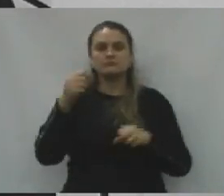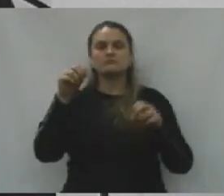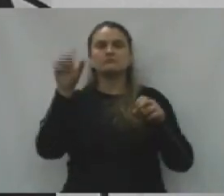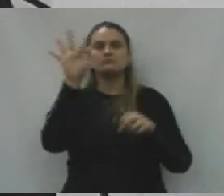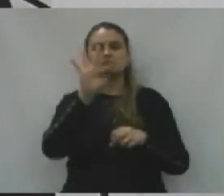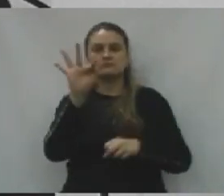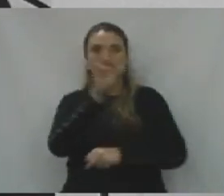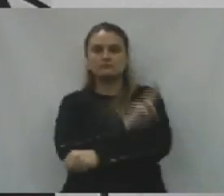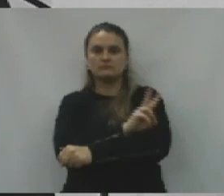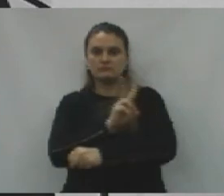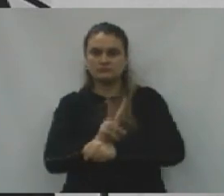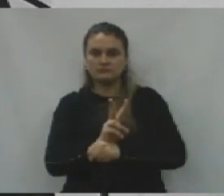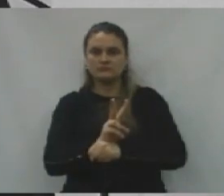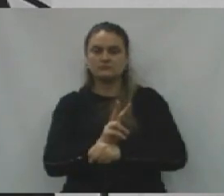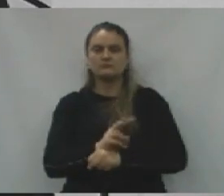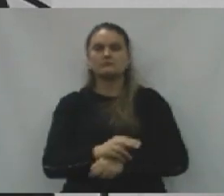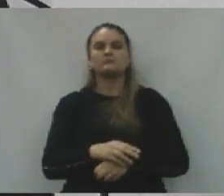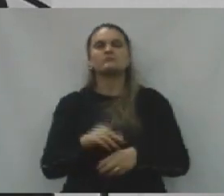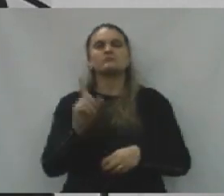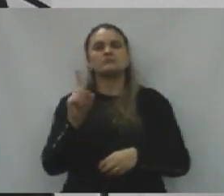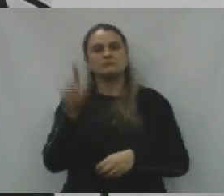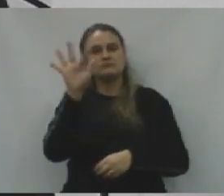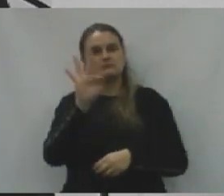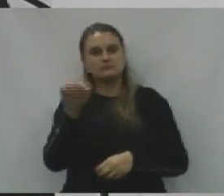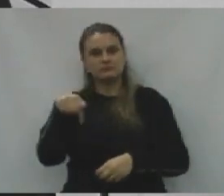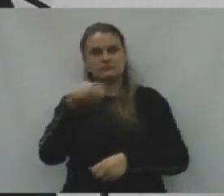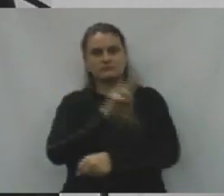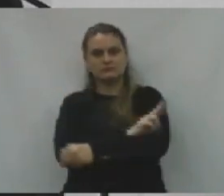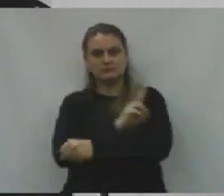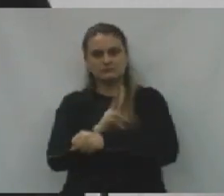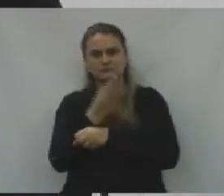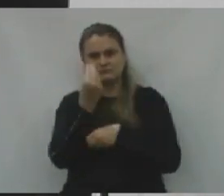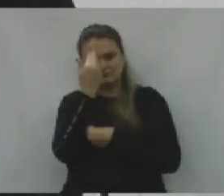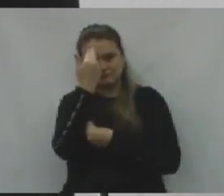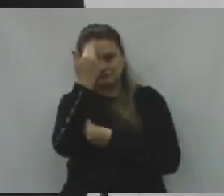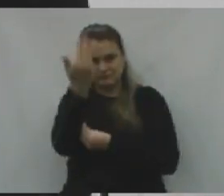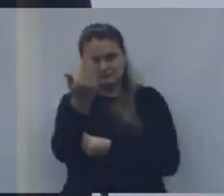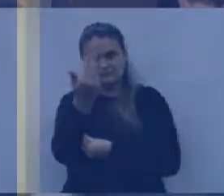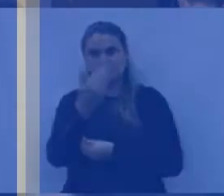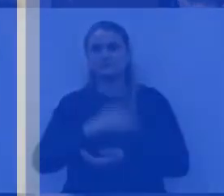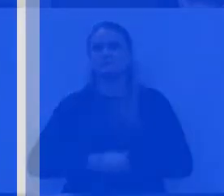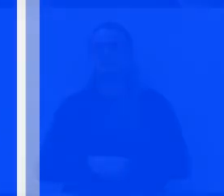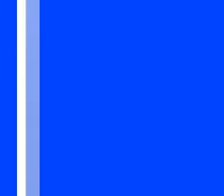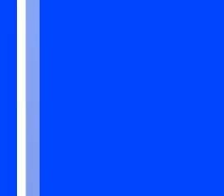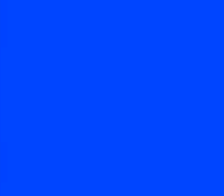pública, municipal, uma universidade de União da Vitória. Obrigado a todos.